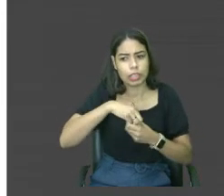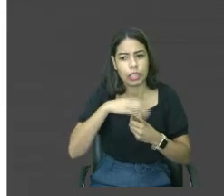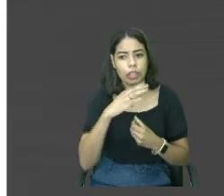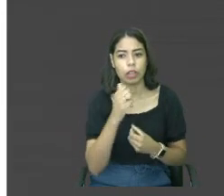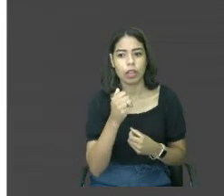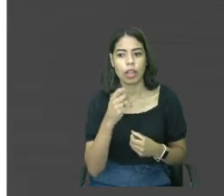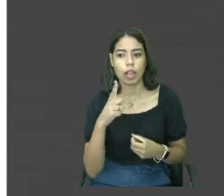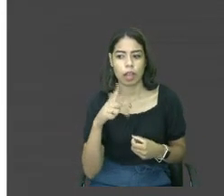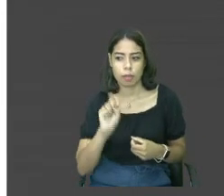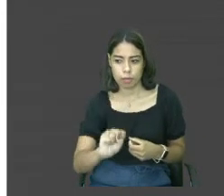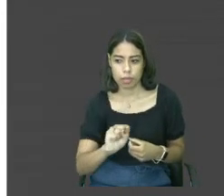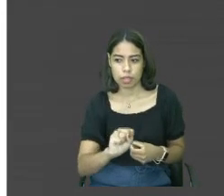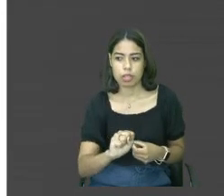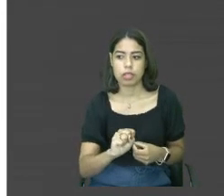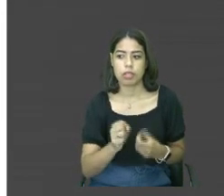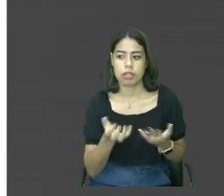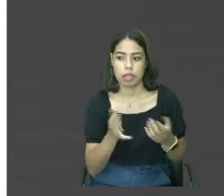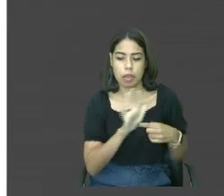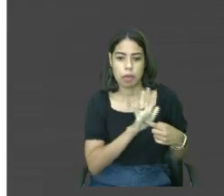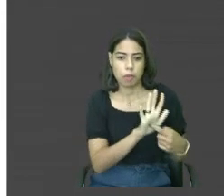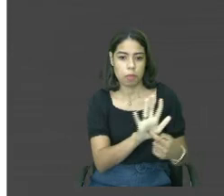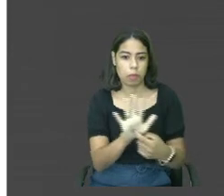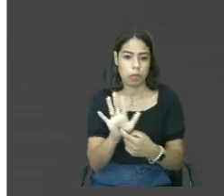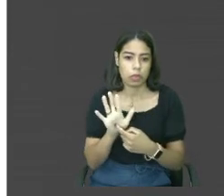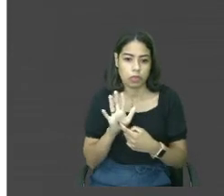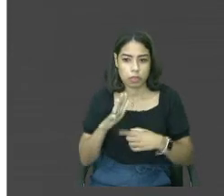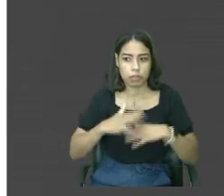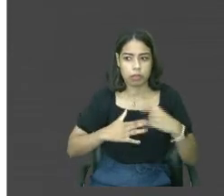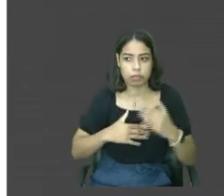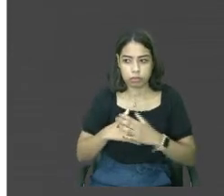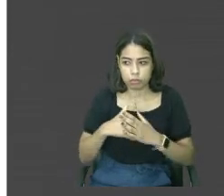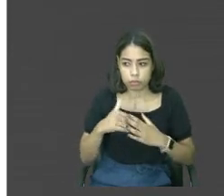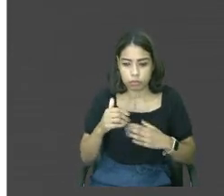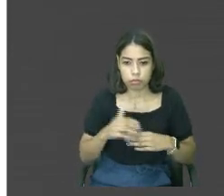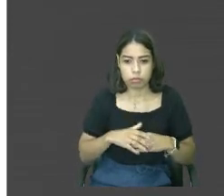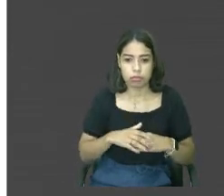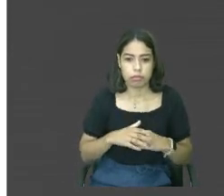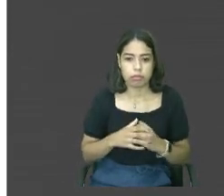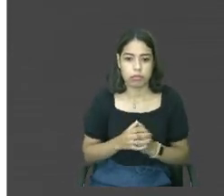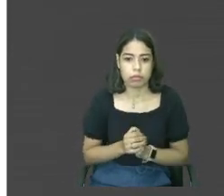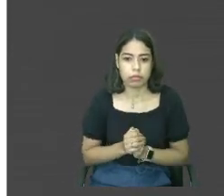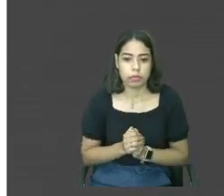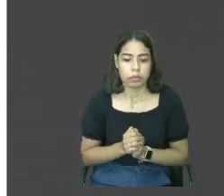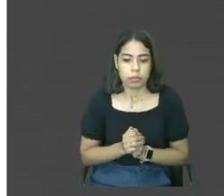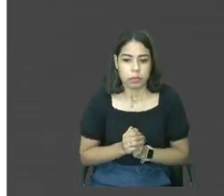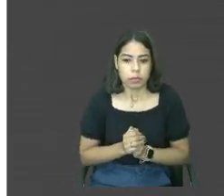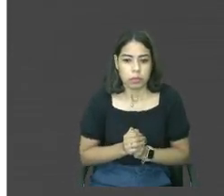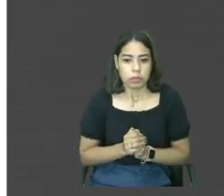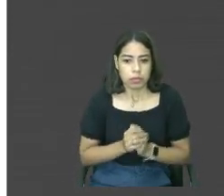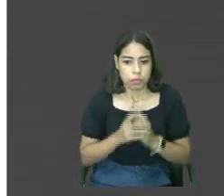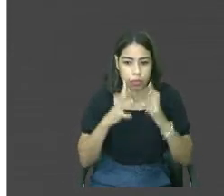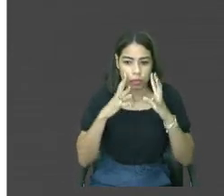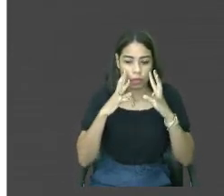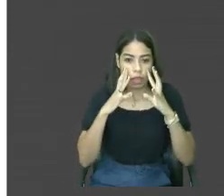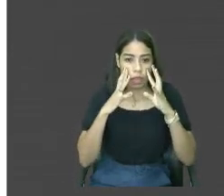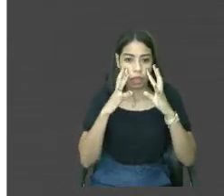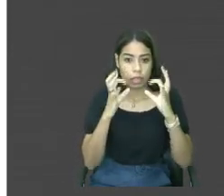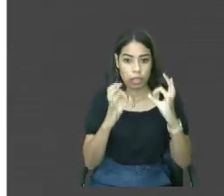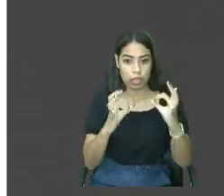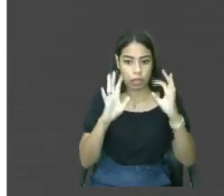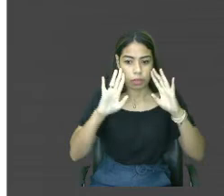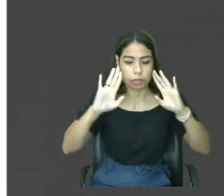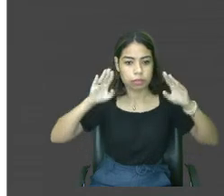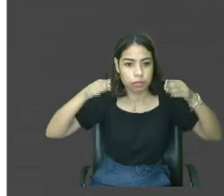melhor demonstrar as ações que são realizadas no serviço. Aí a gente passa para a atenção